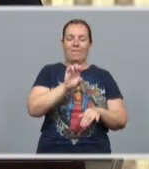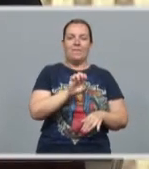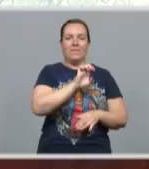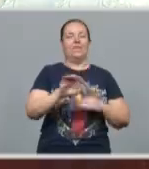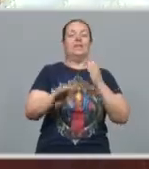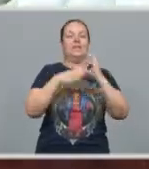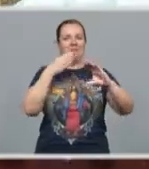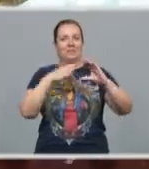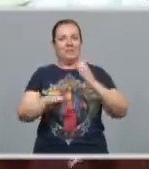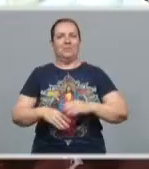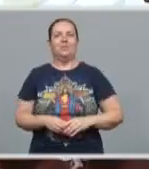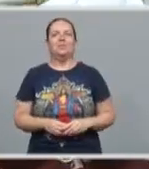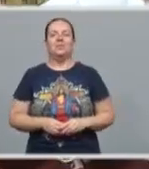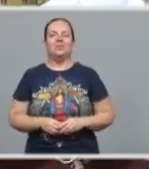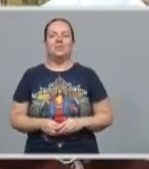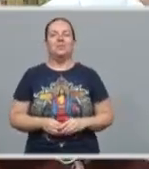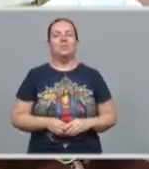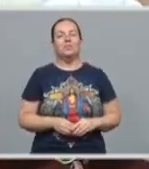Evangelho cantando.